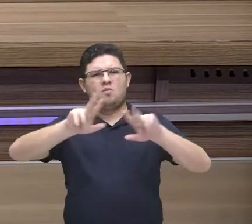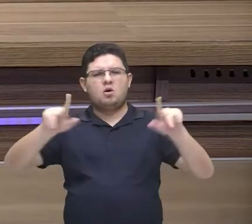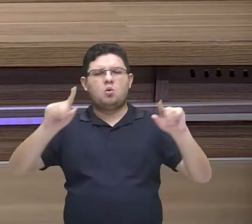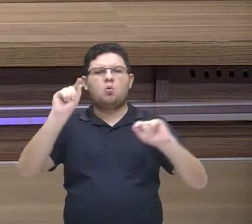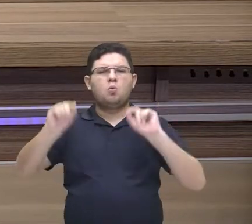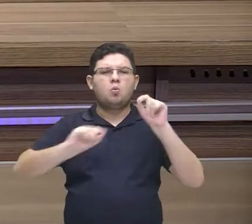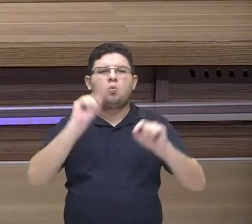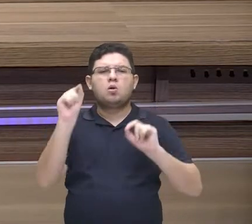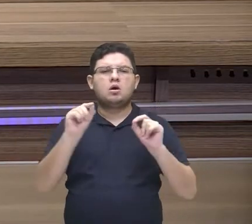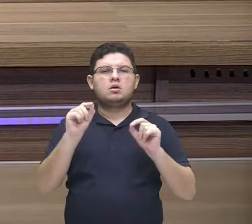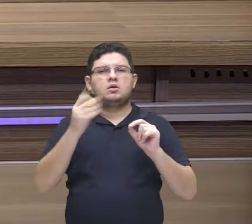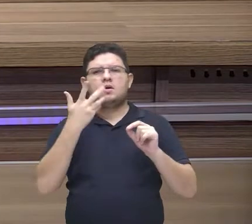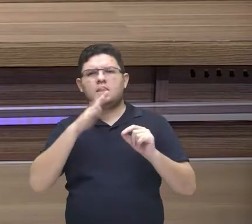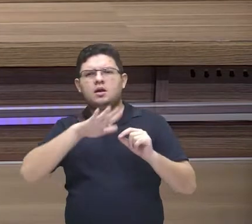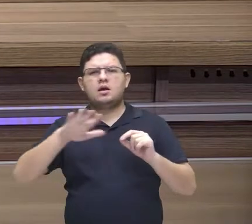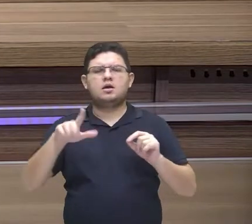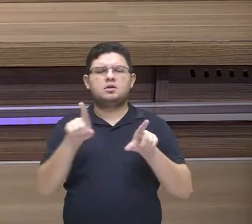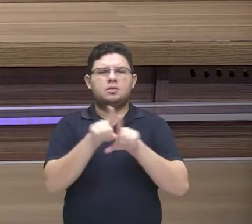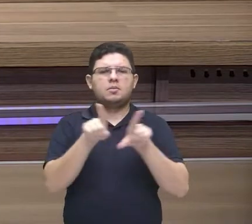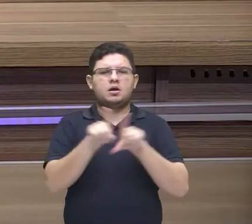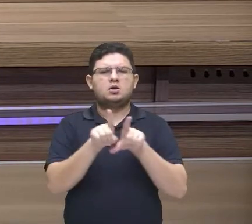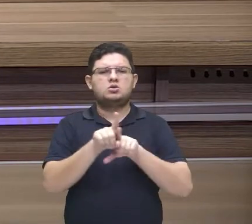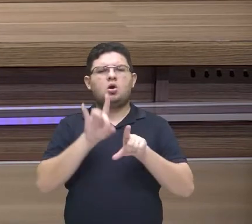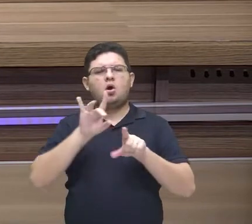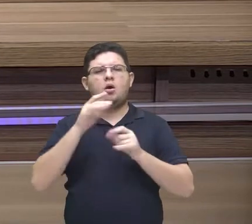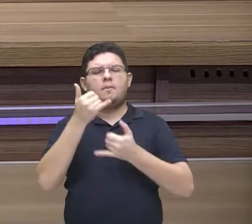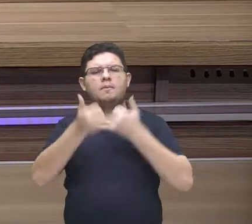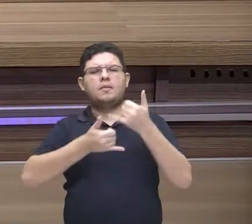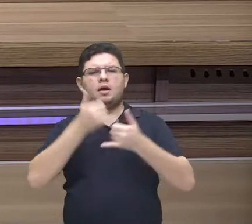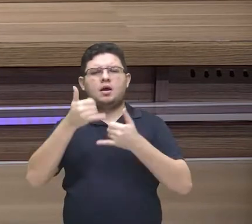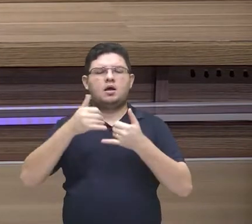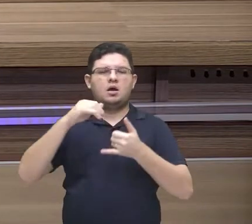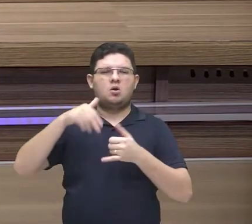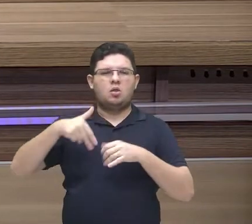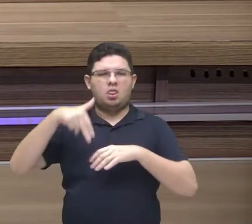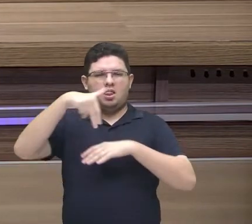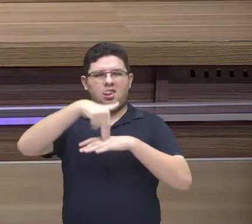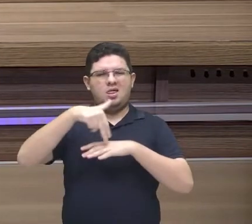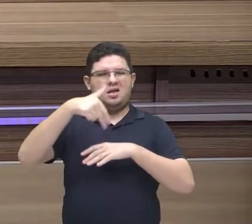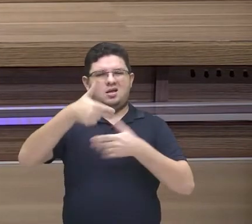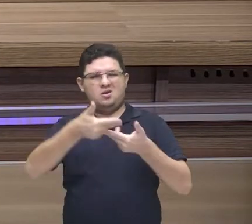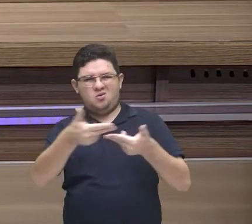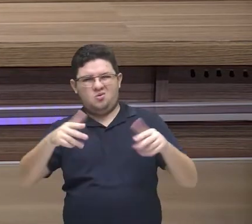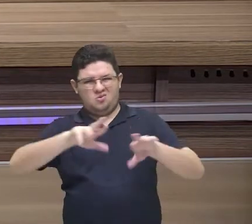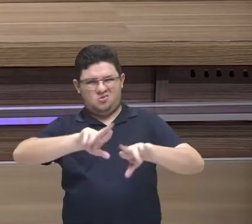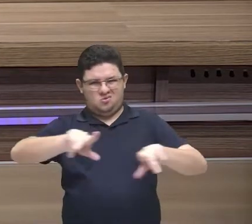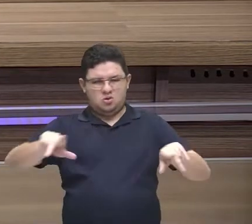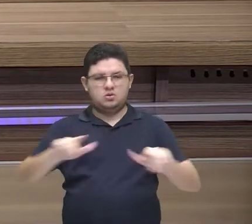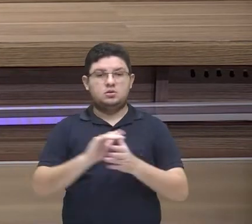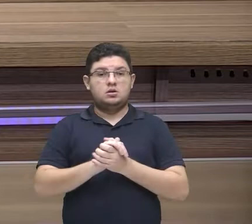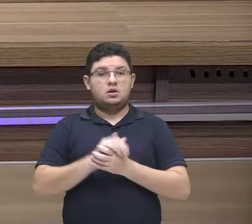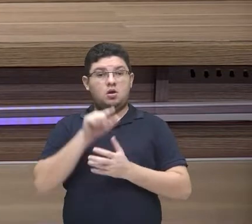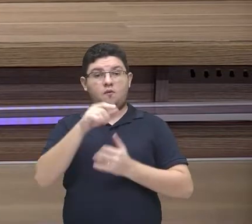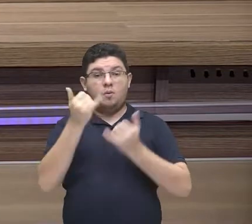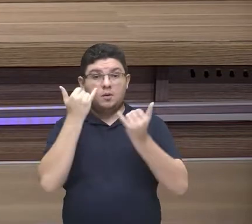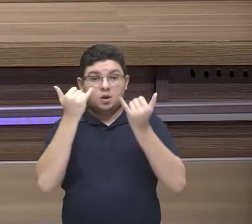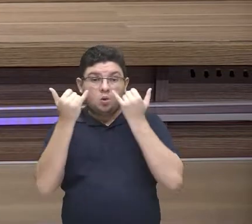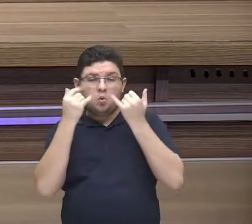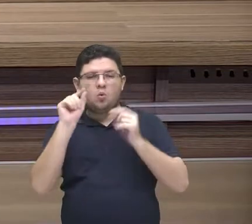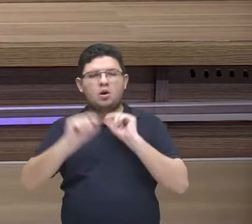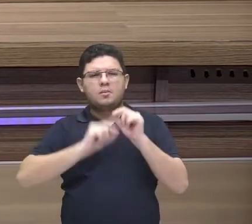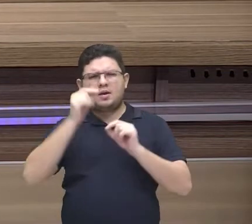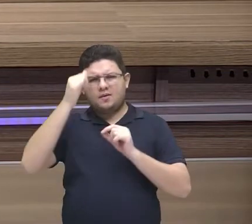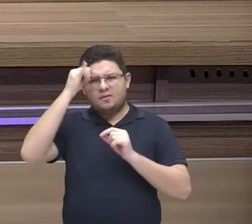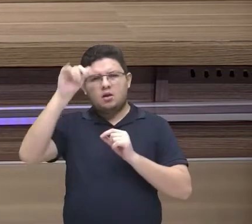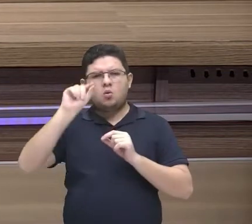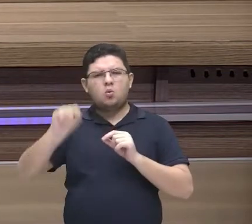ou a criança, entra, sobe de sapato na cama, né? Ele não teve a informação que não é para vir da rua com aquele sapato